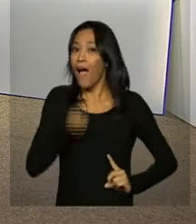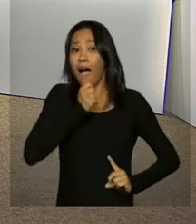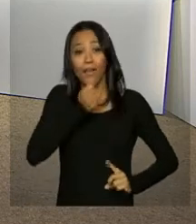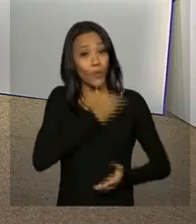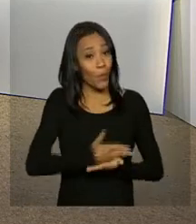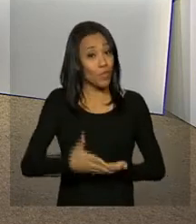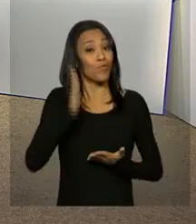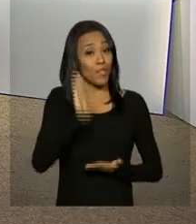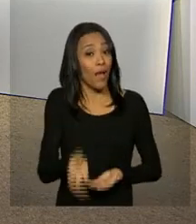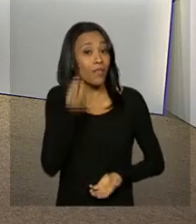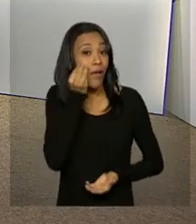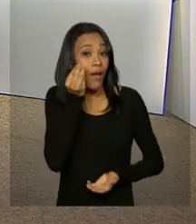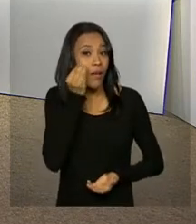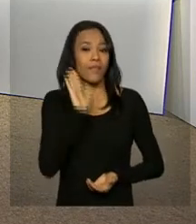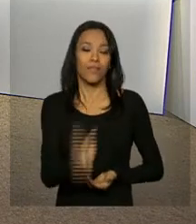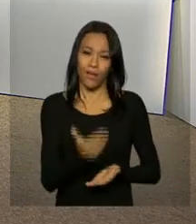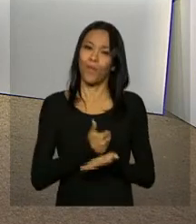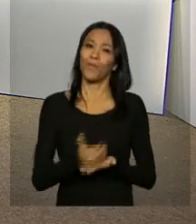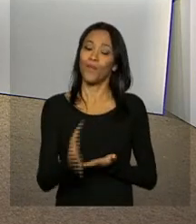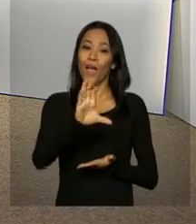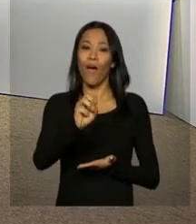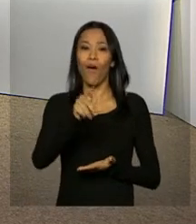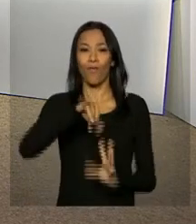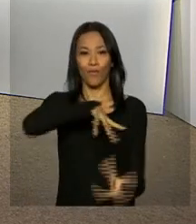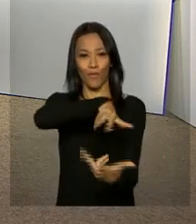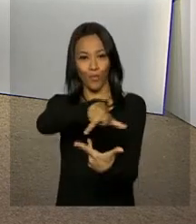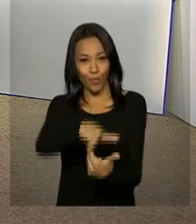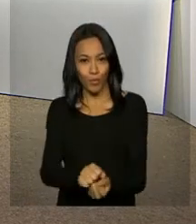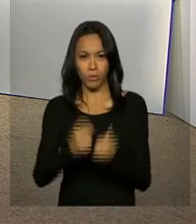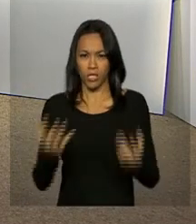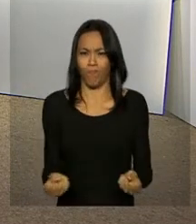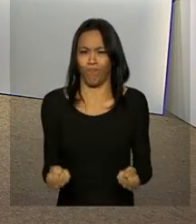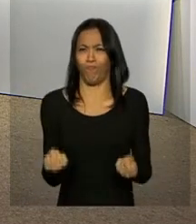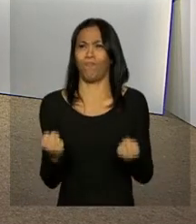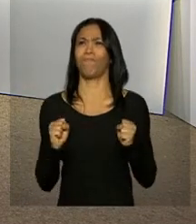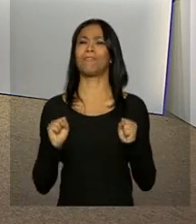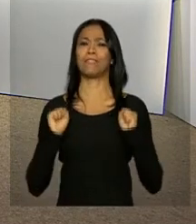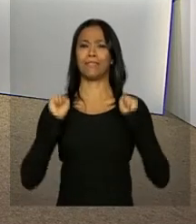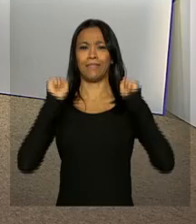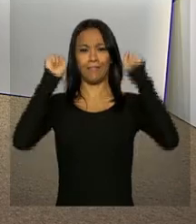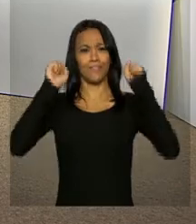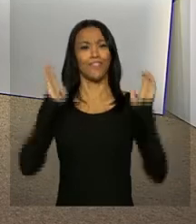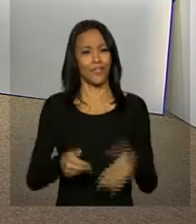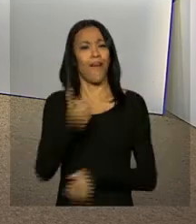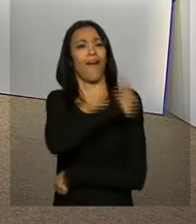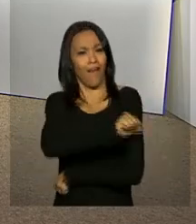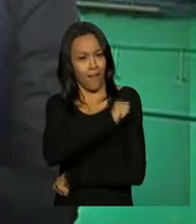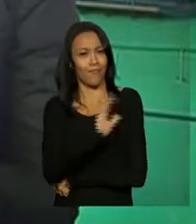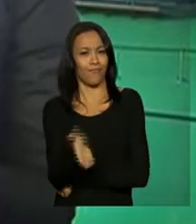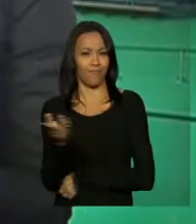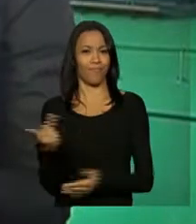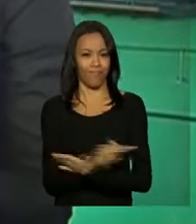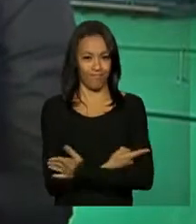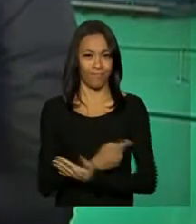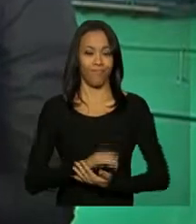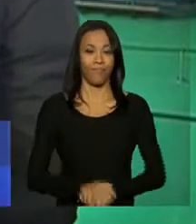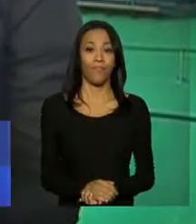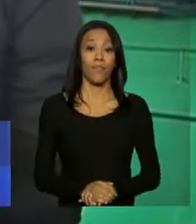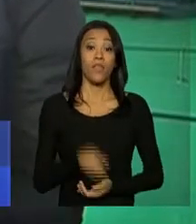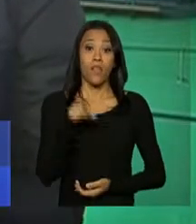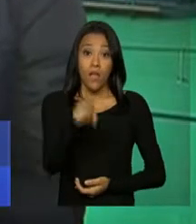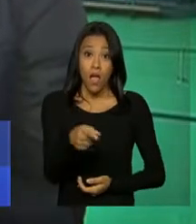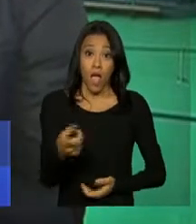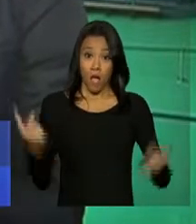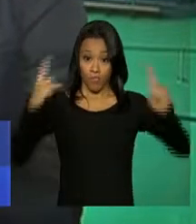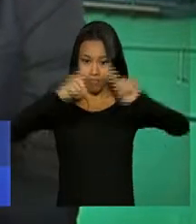eventos teste já um deles é a Copa do Mundo de halterofilismo realizada no Rio de Janeiro o resultado da